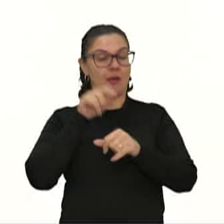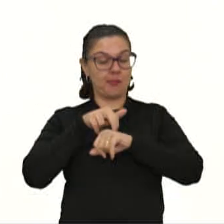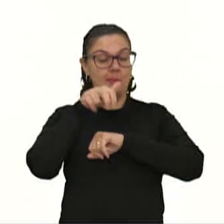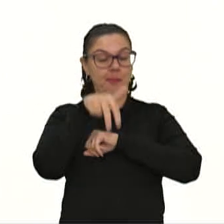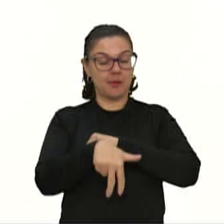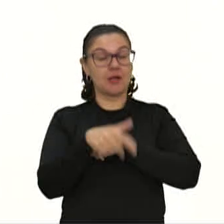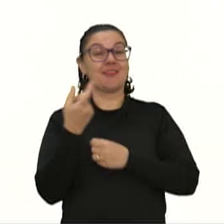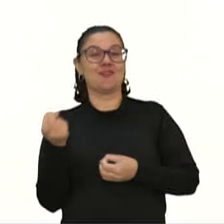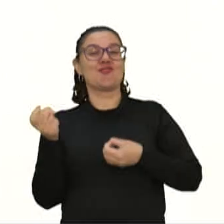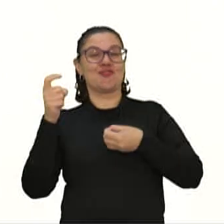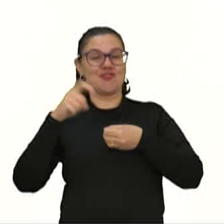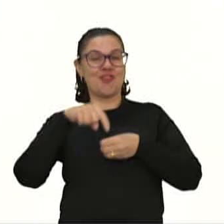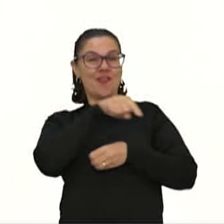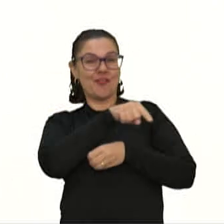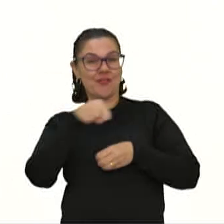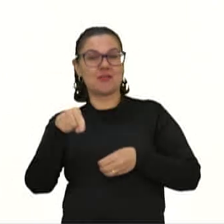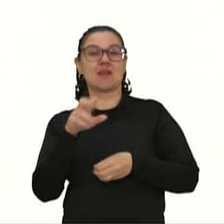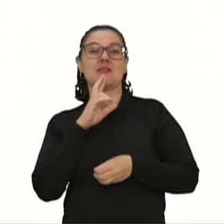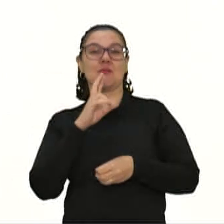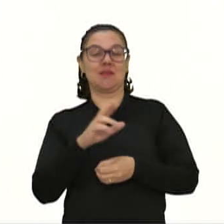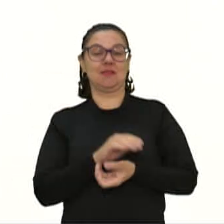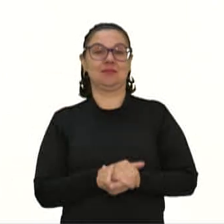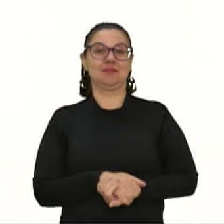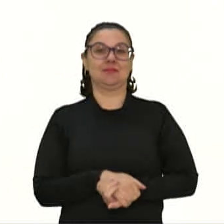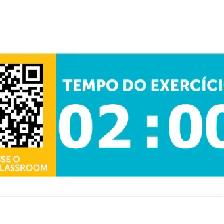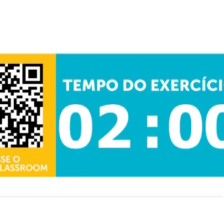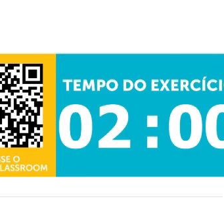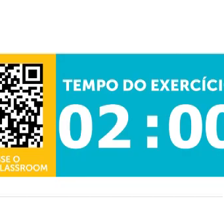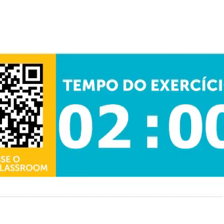pegadinha. Eu já volto respondendo o comentário com vocês.